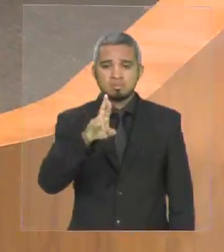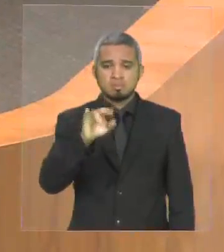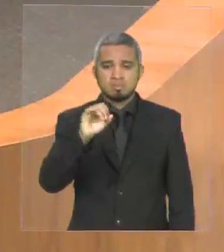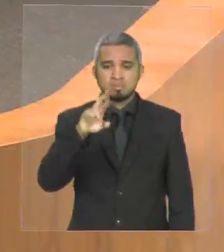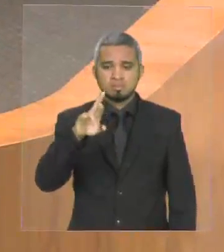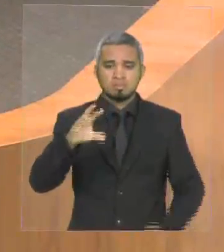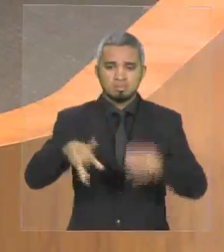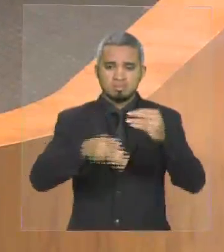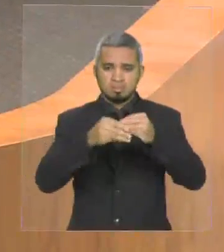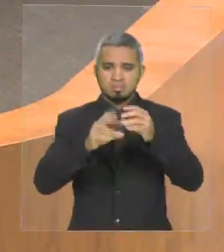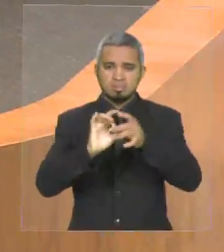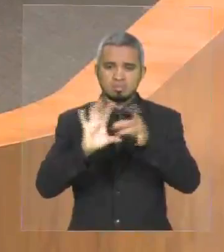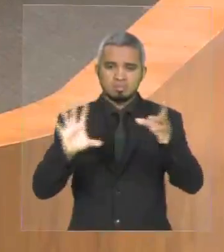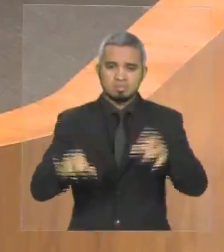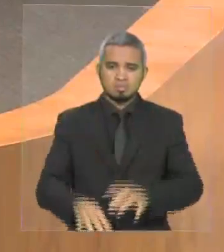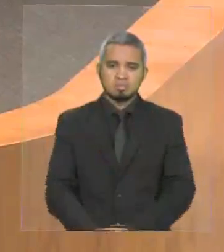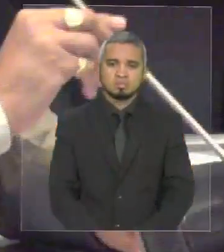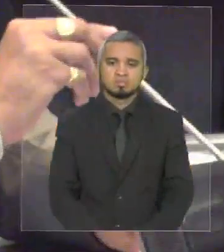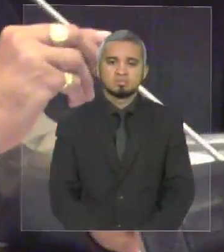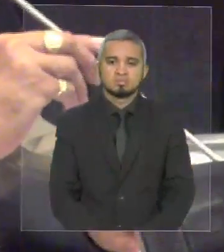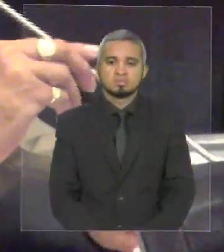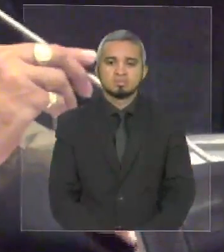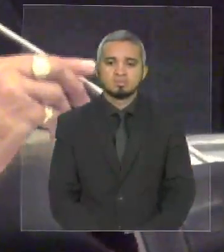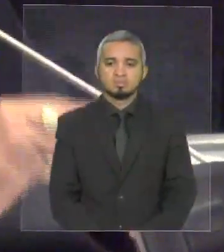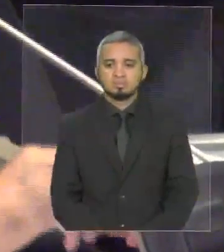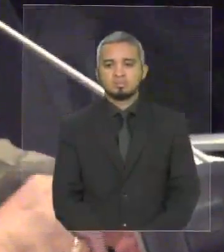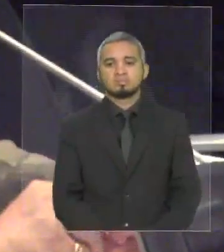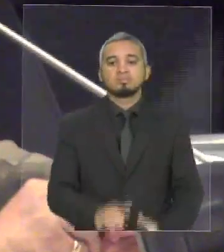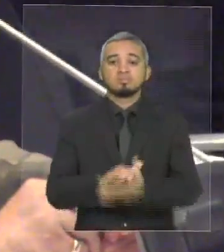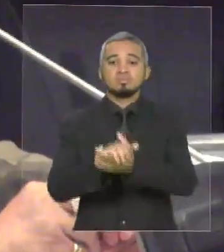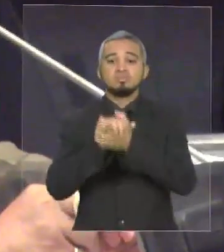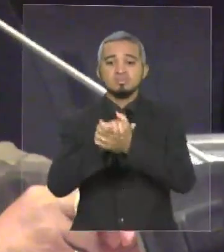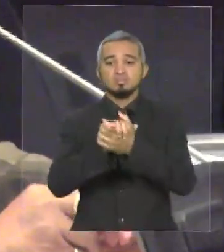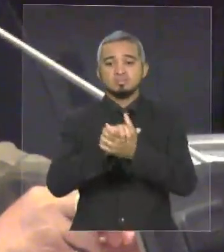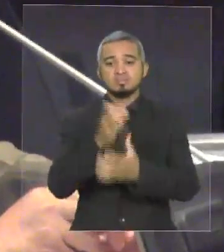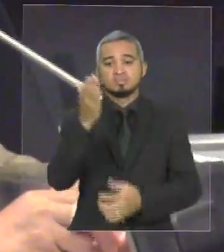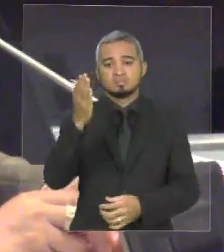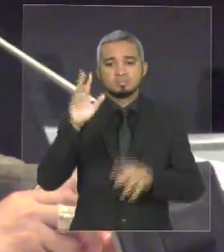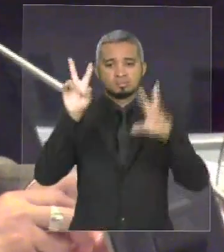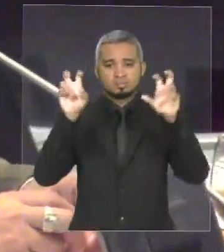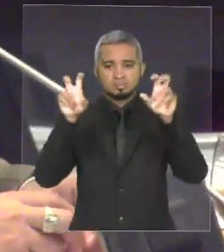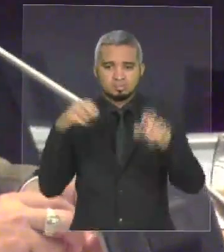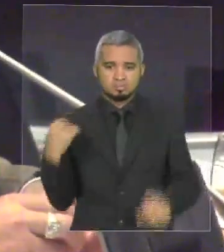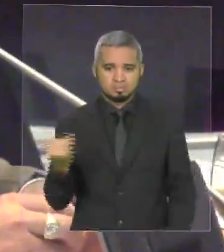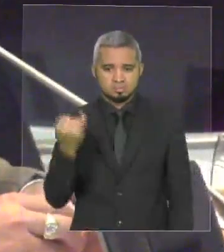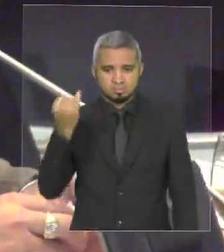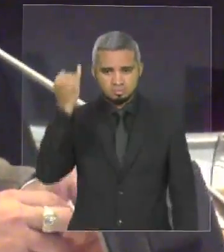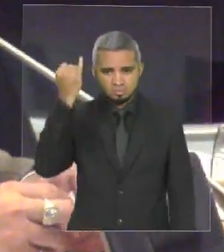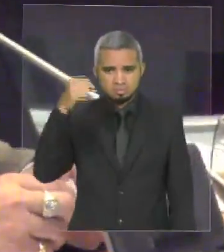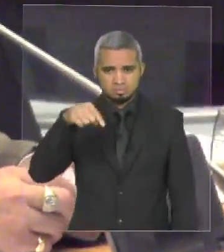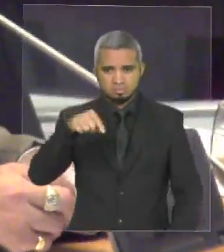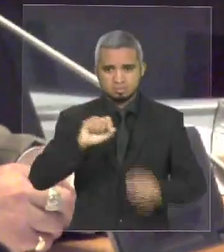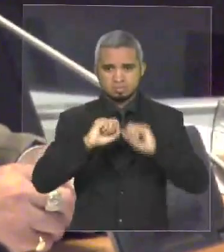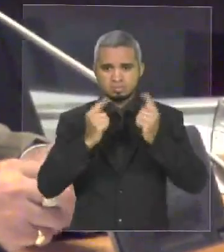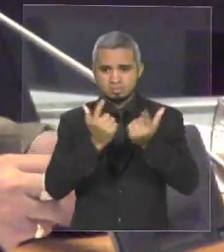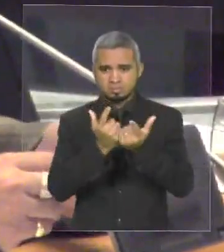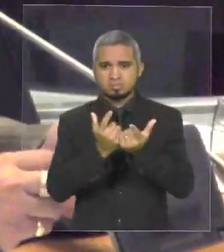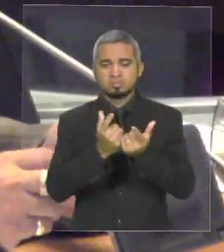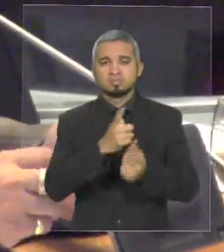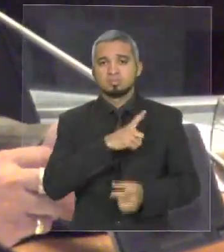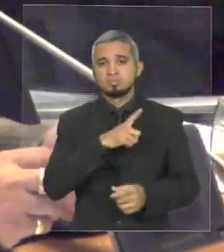Vossa Excelência por trazer novamente esse tema tão importante para esta casa. Nós temos uma lei, inclusive,